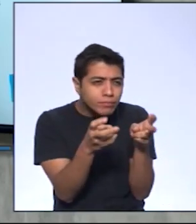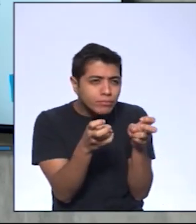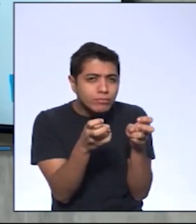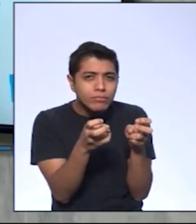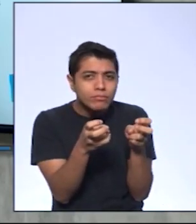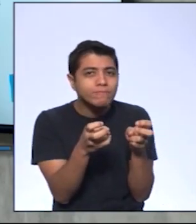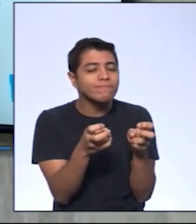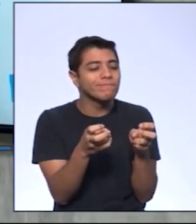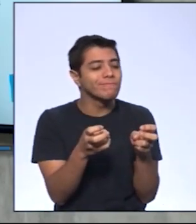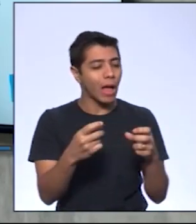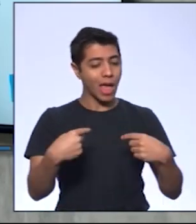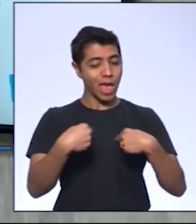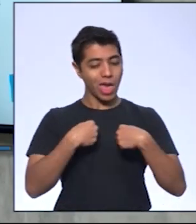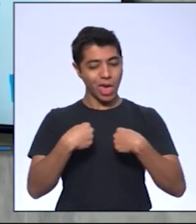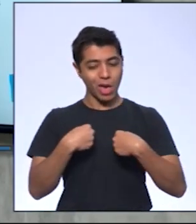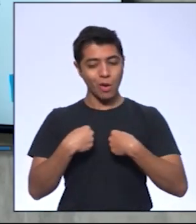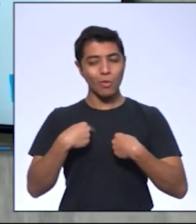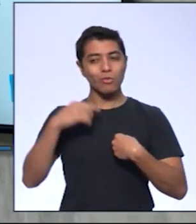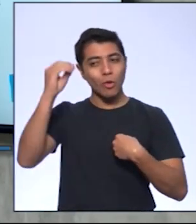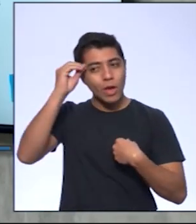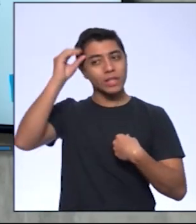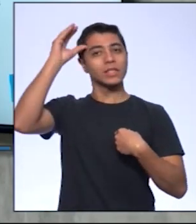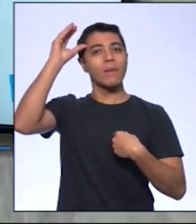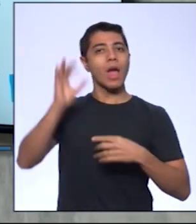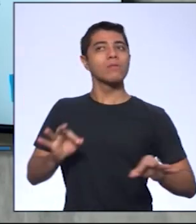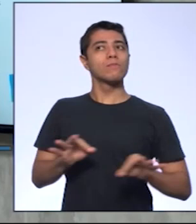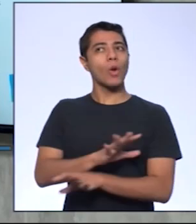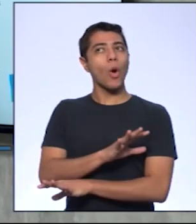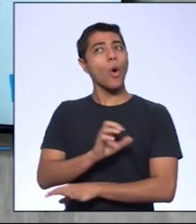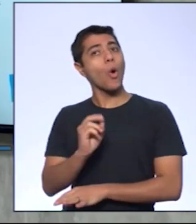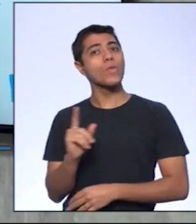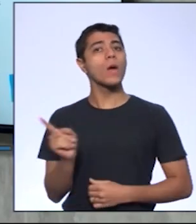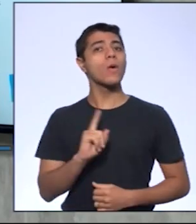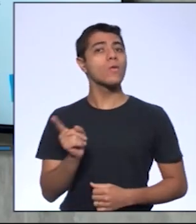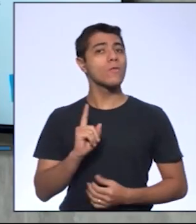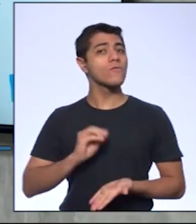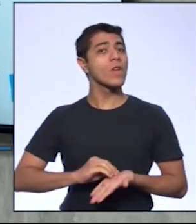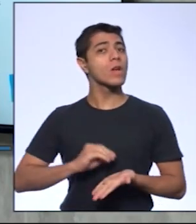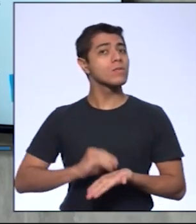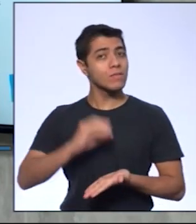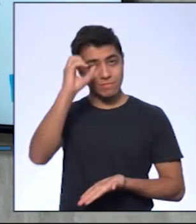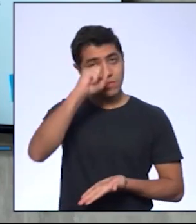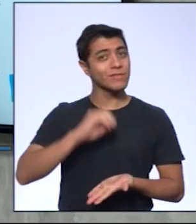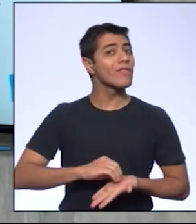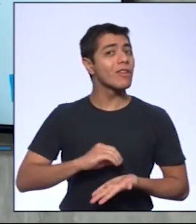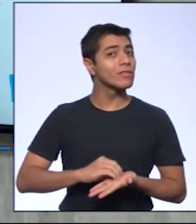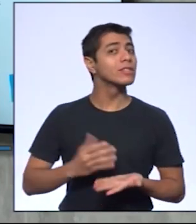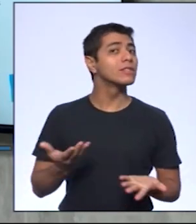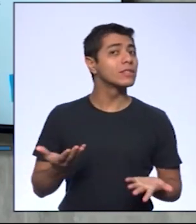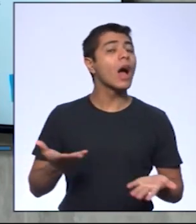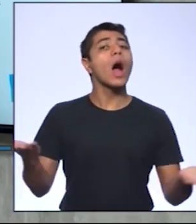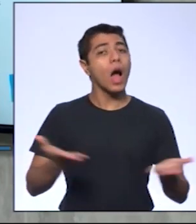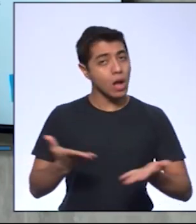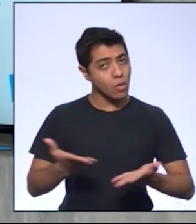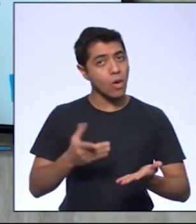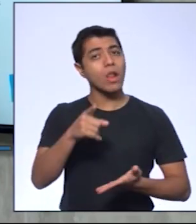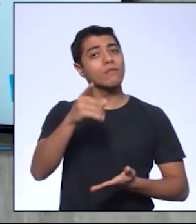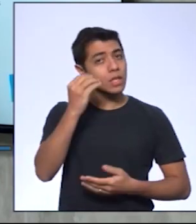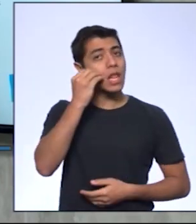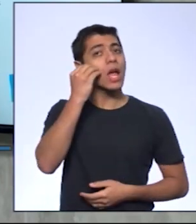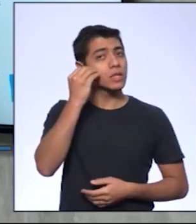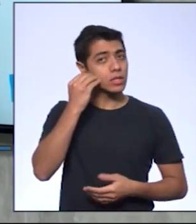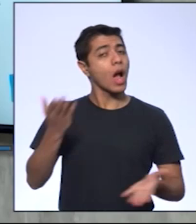você tem está dando conta dessa leitura. Esse é um bom teste para a gente fazer agora, tá certo? Nesse momento